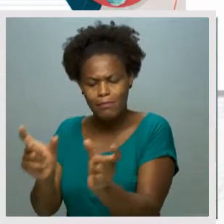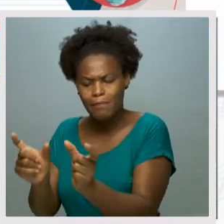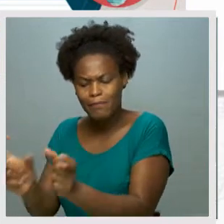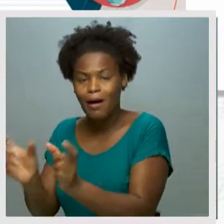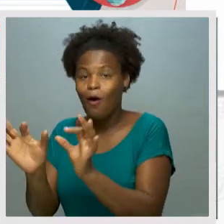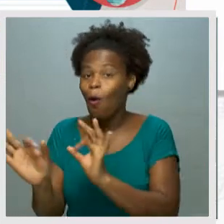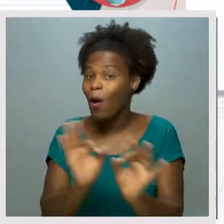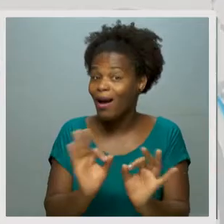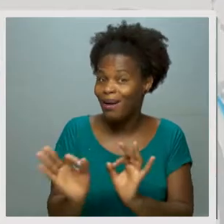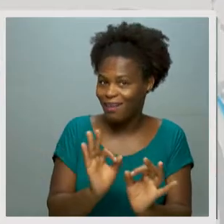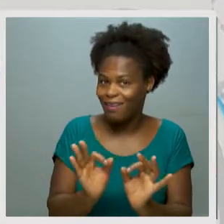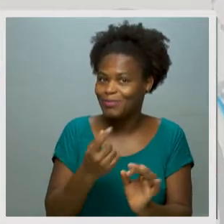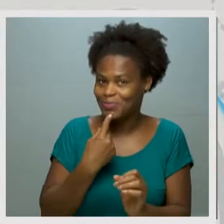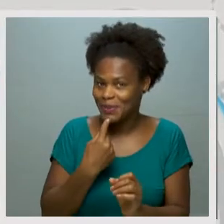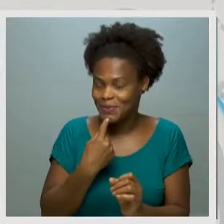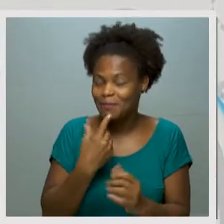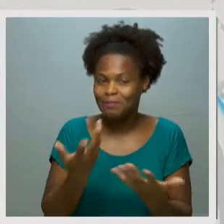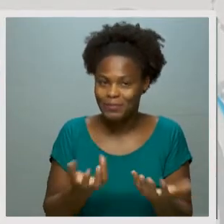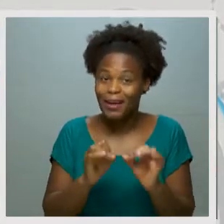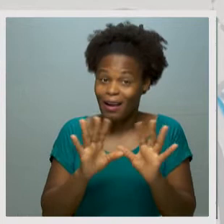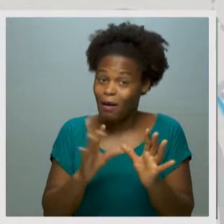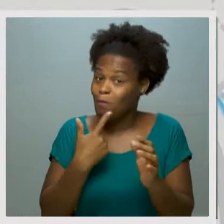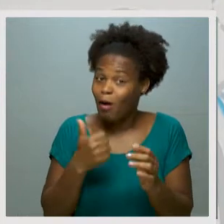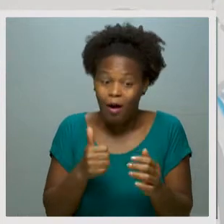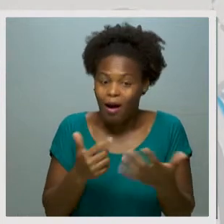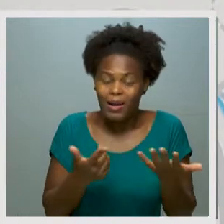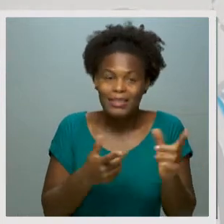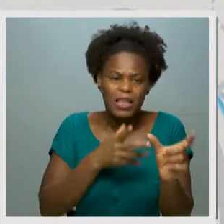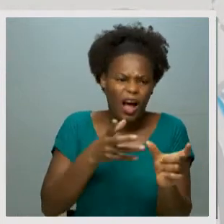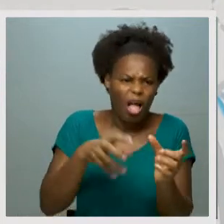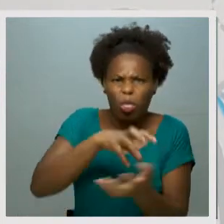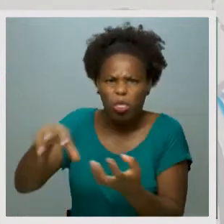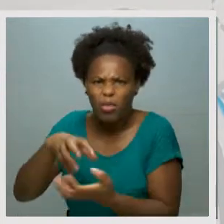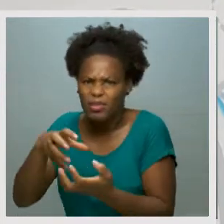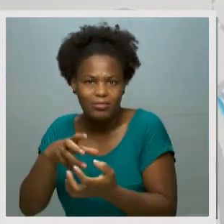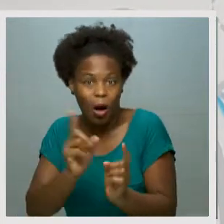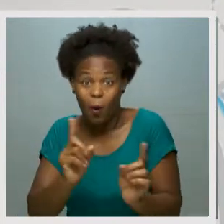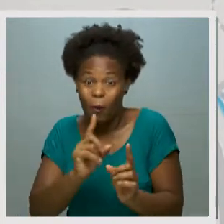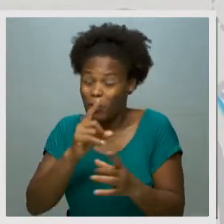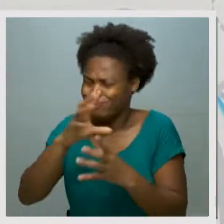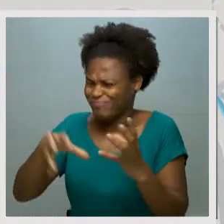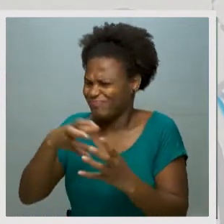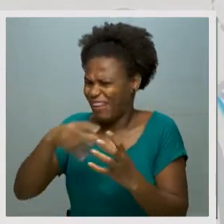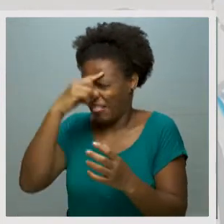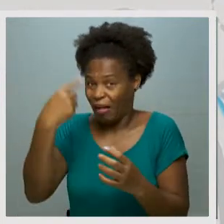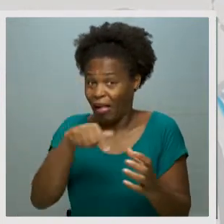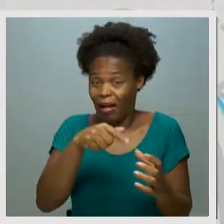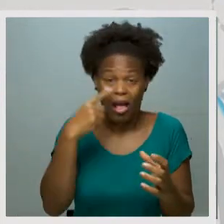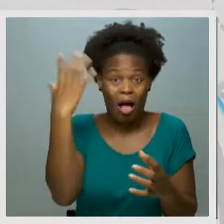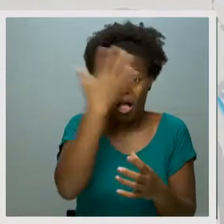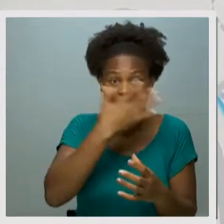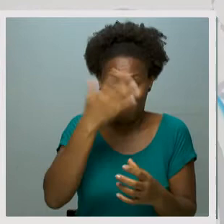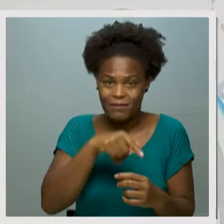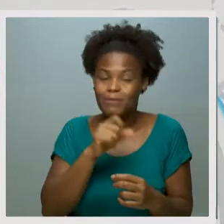bem, sequência ordenada de palavras. Claro, não pode ser desorganizada, senão complica e